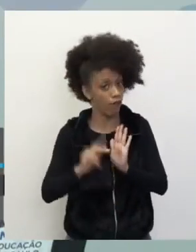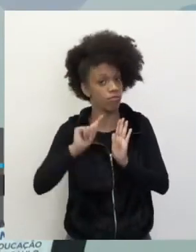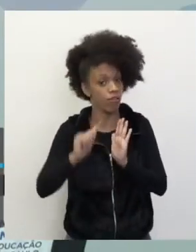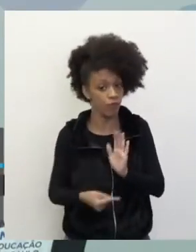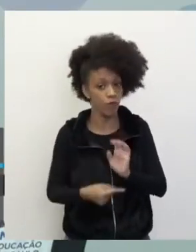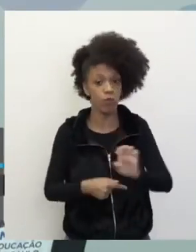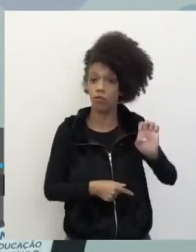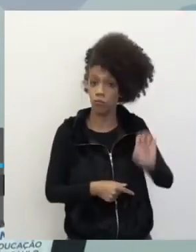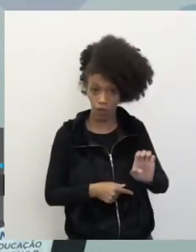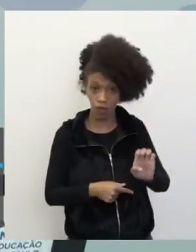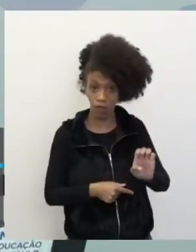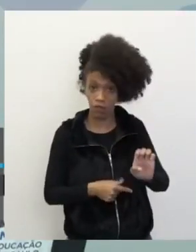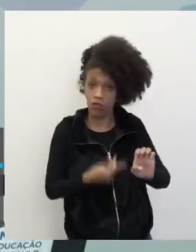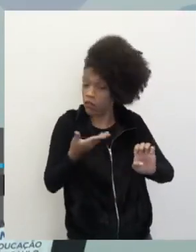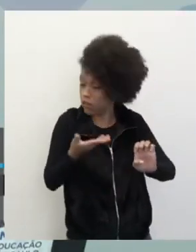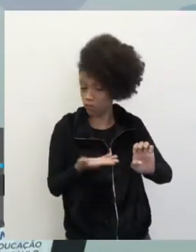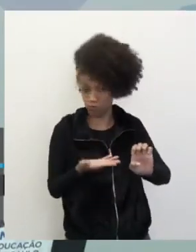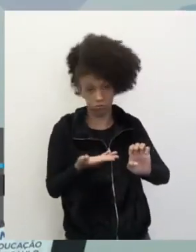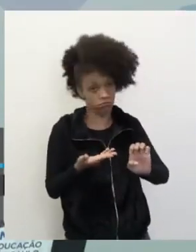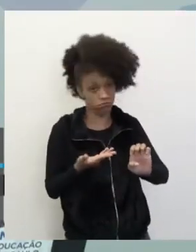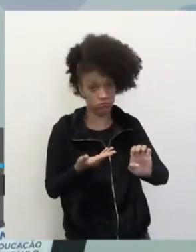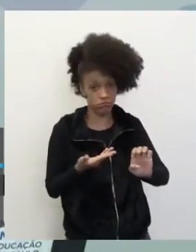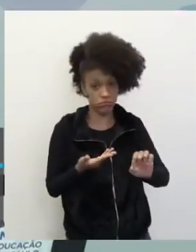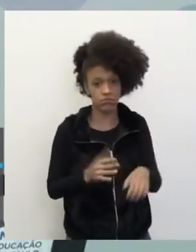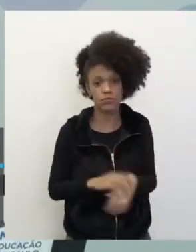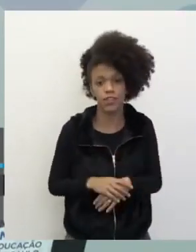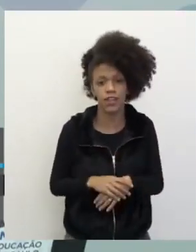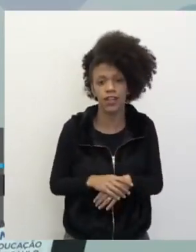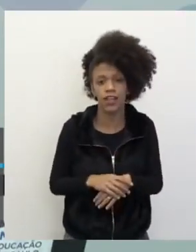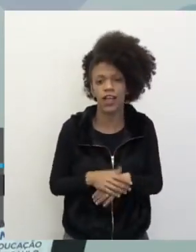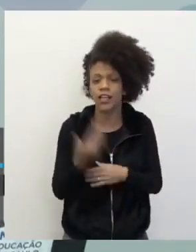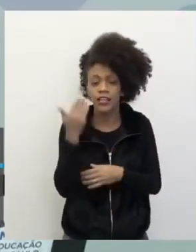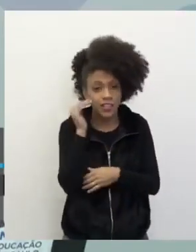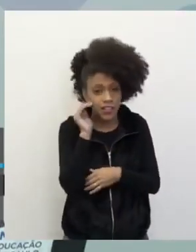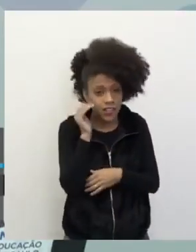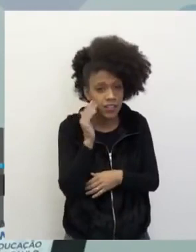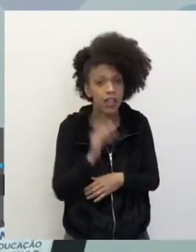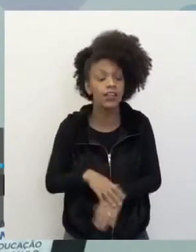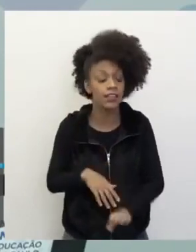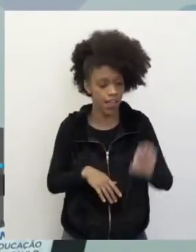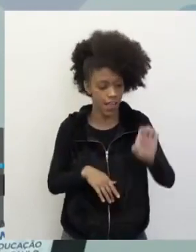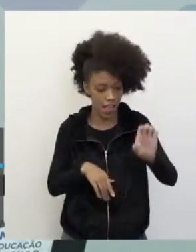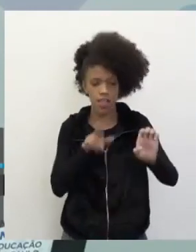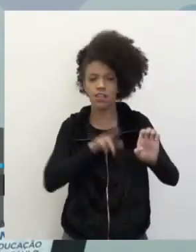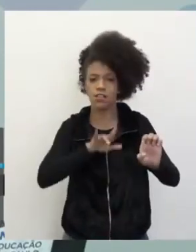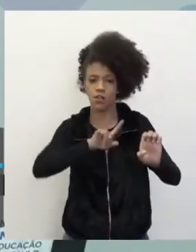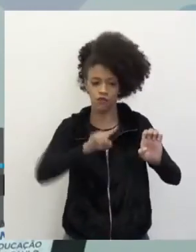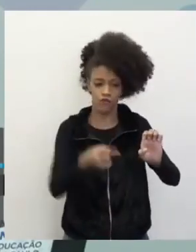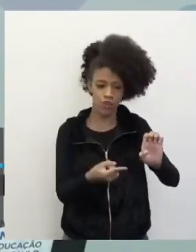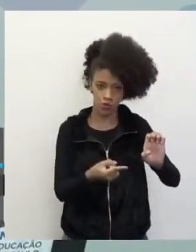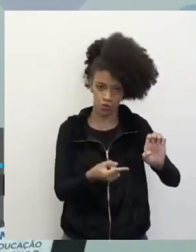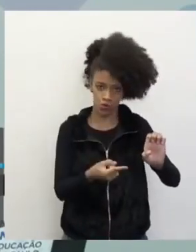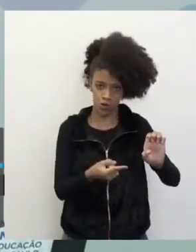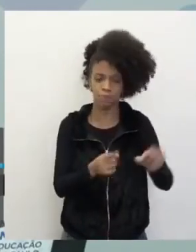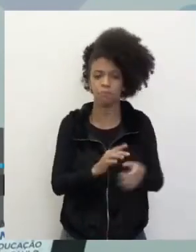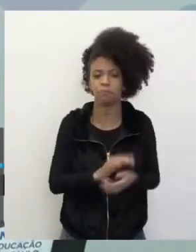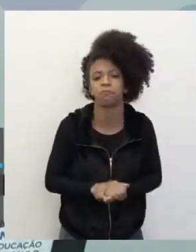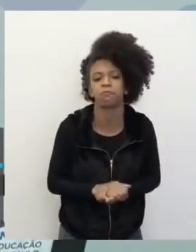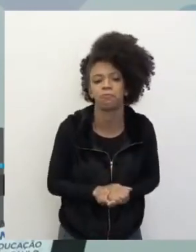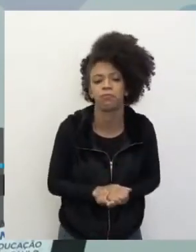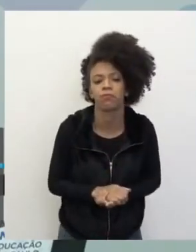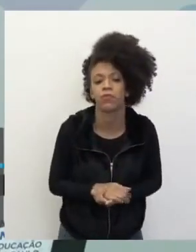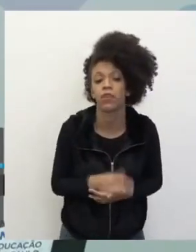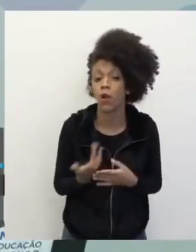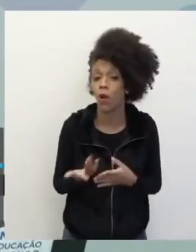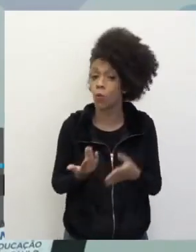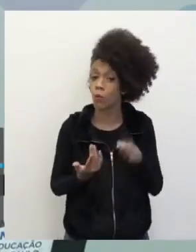o e, e era um desses aqui. E eu falei, mais à frente a gente ia entender, e é esse uso aqui, o uso da vírgula